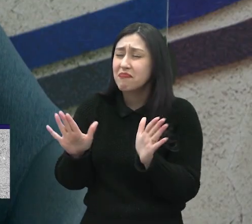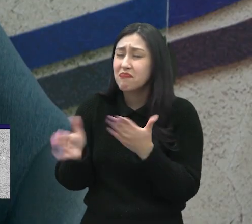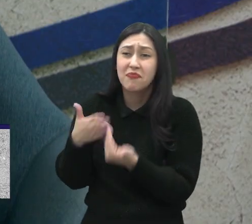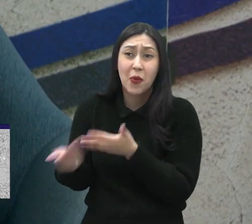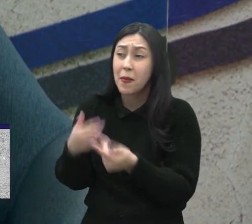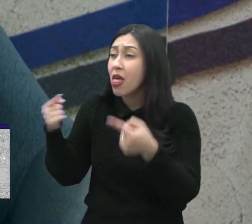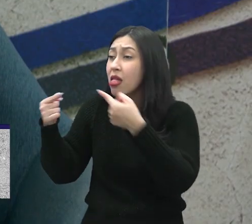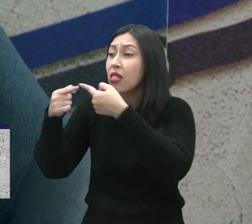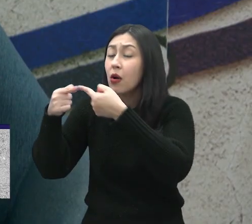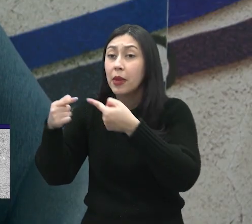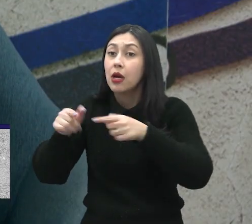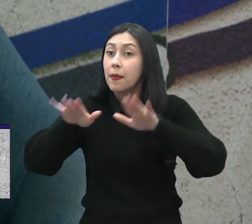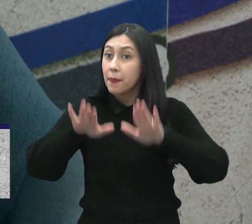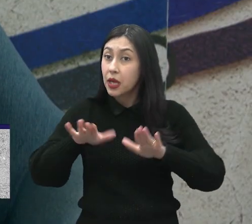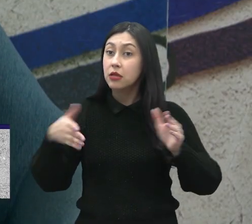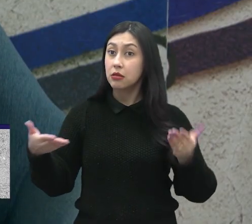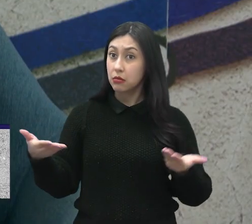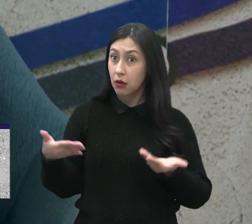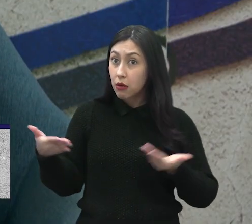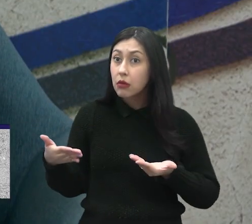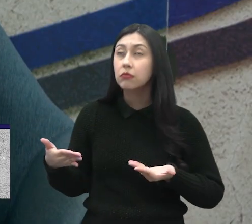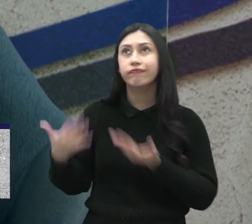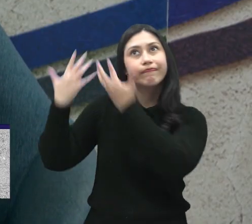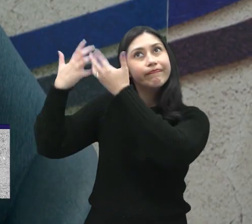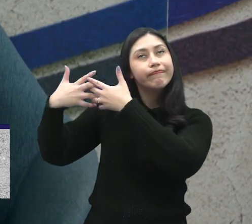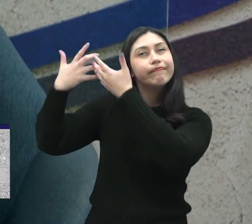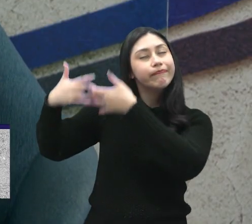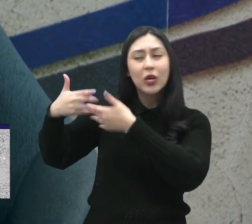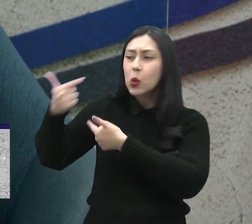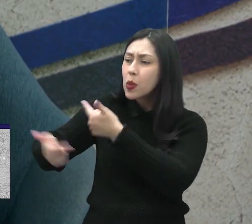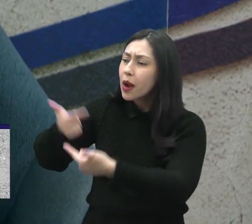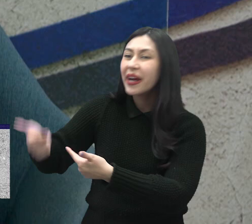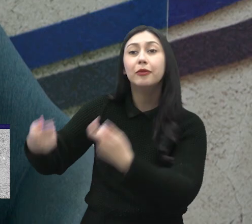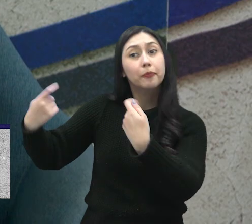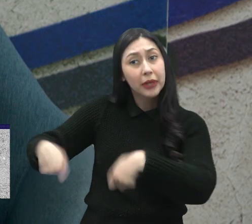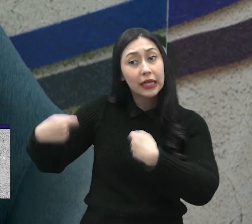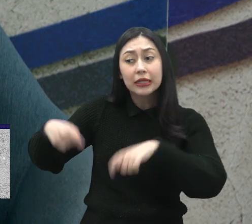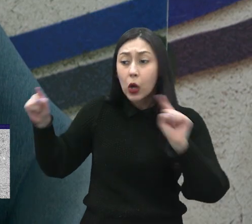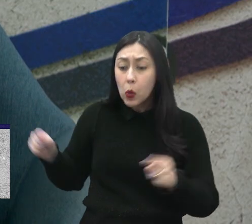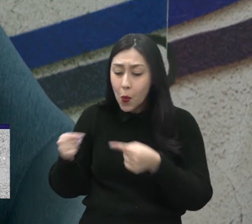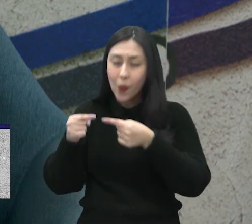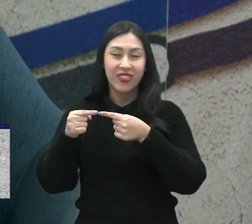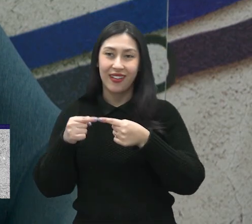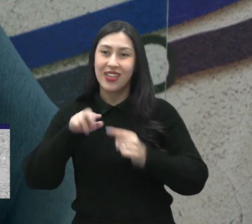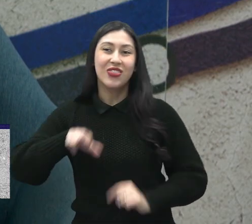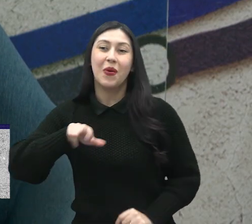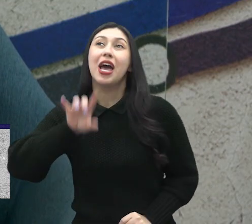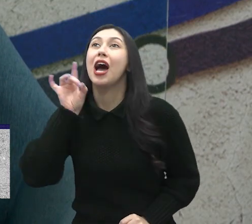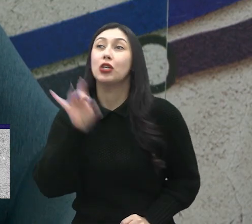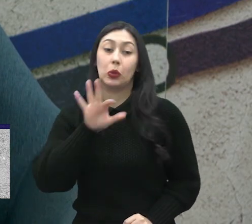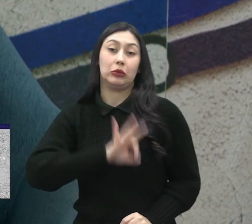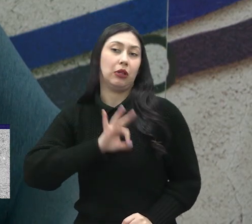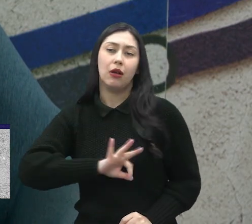vez mais a gente tem pensado que o trabalho também tem que fazer sentido. Não é só o salário, como